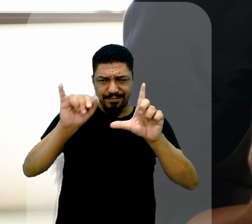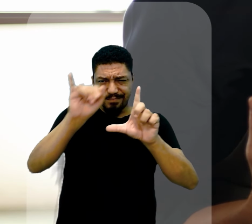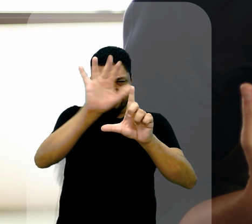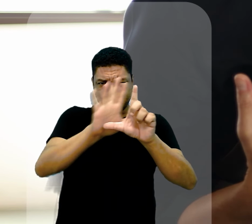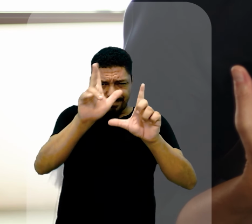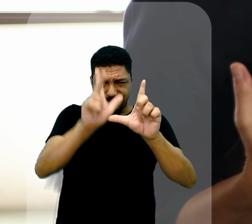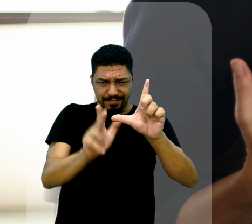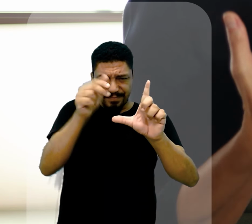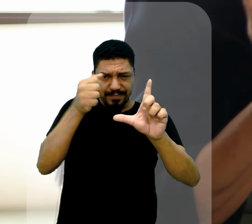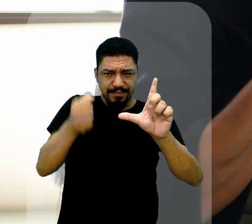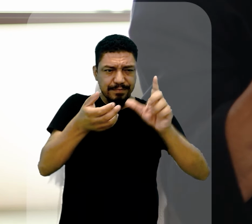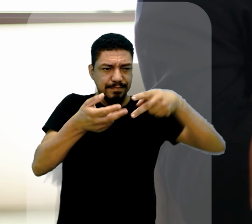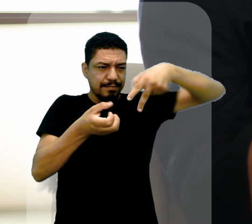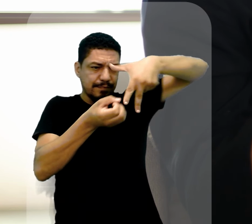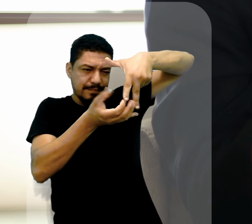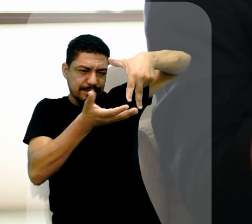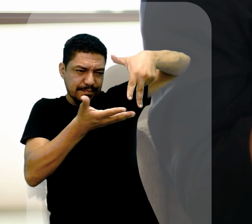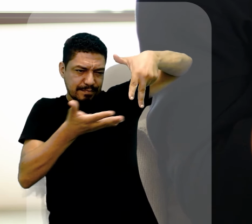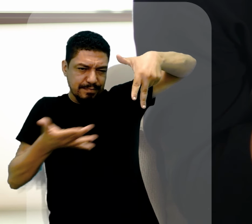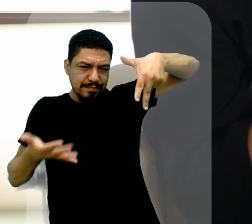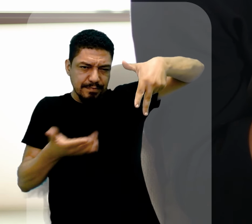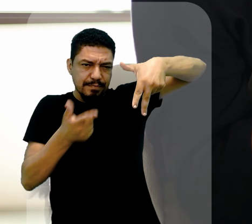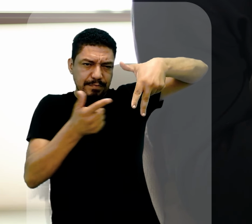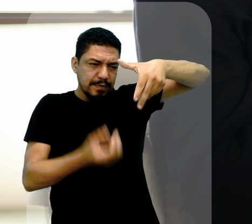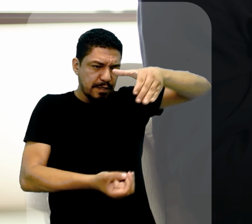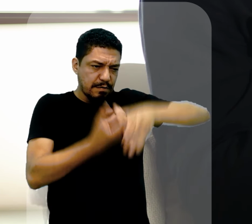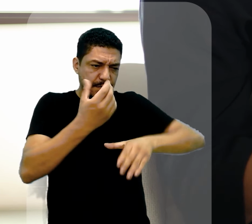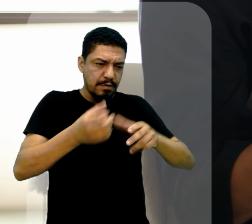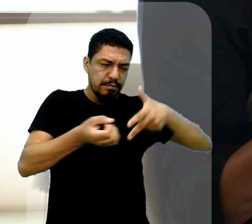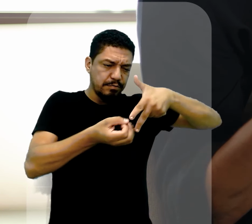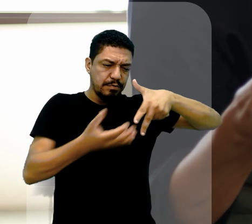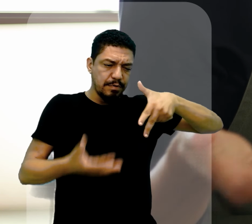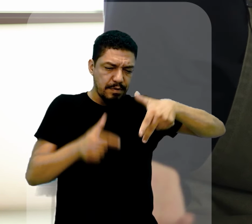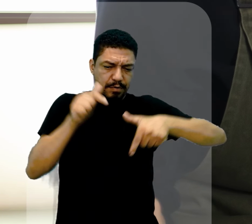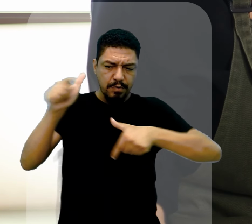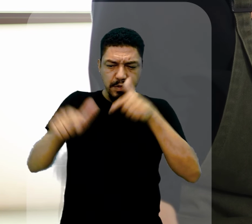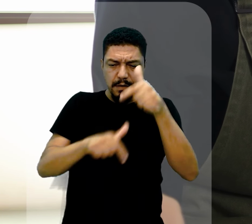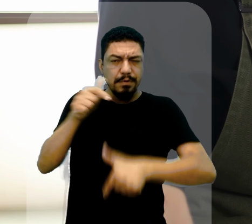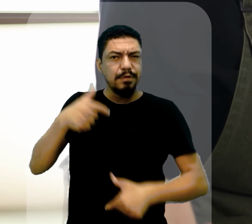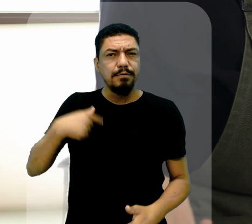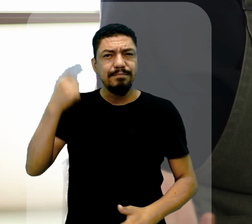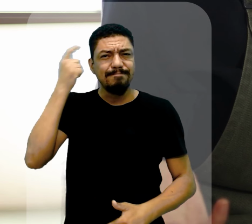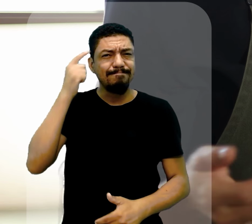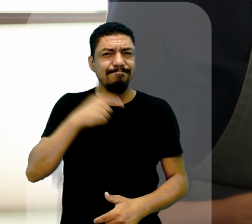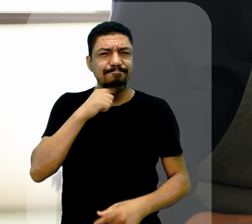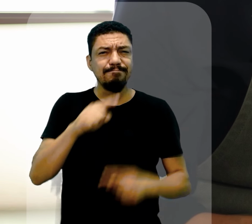Ele, na verdade, criou sombra num trabalho que eu não imaginava que ia criar sombra.